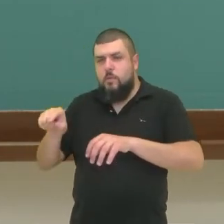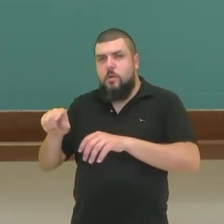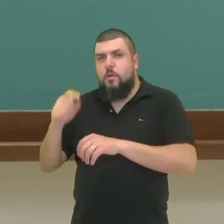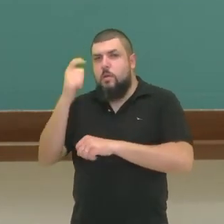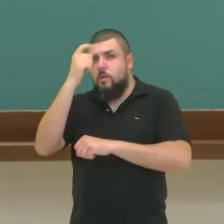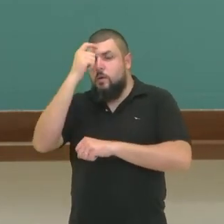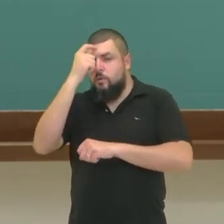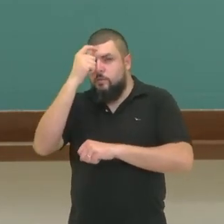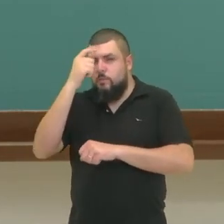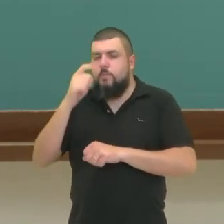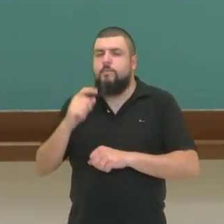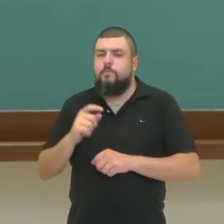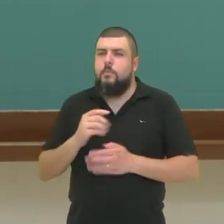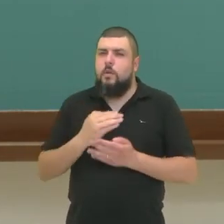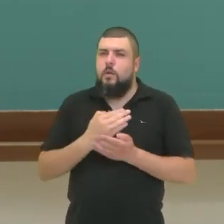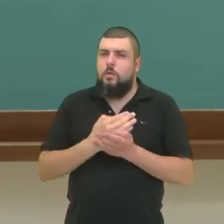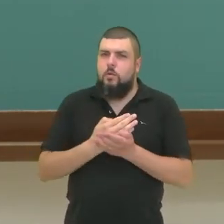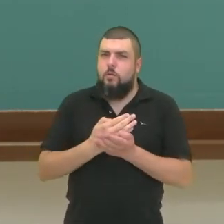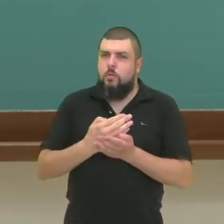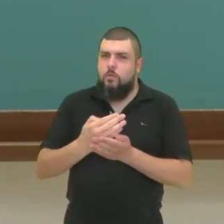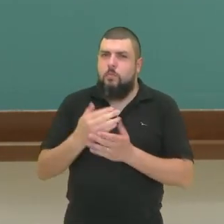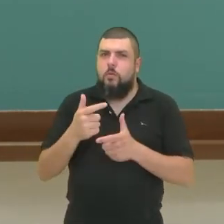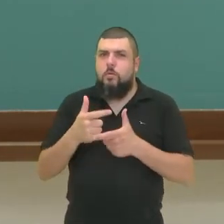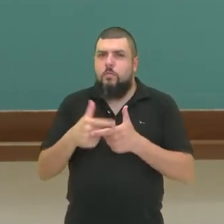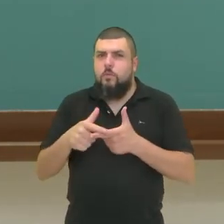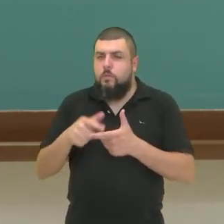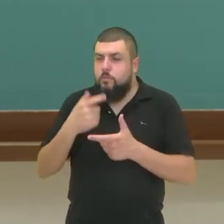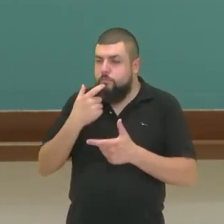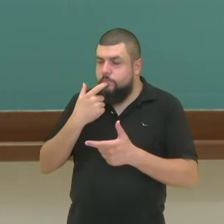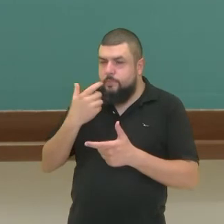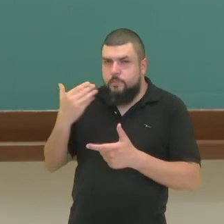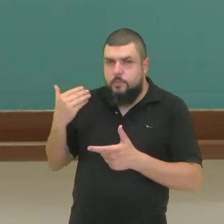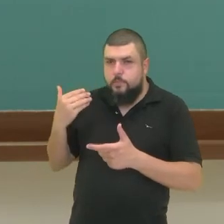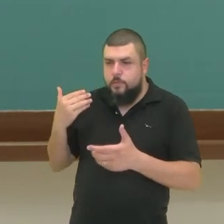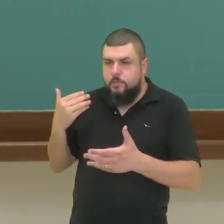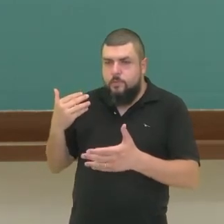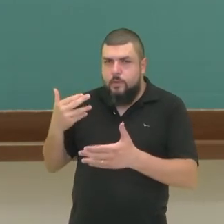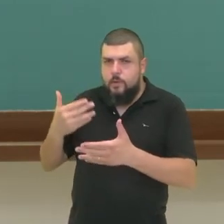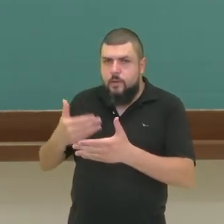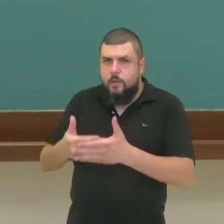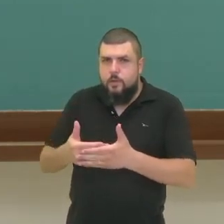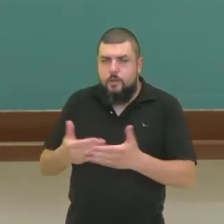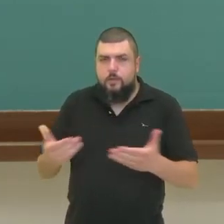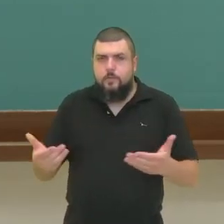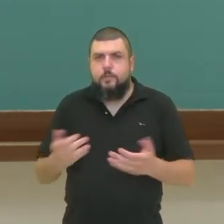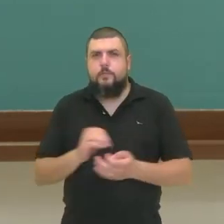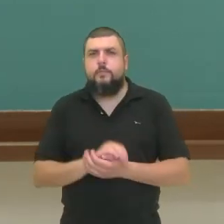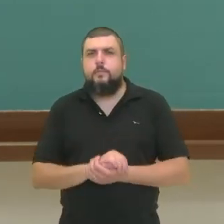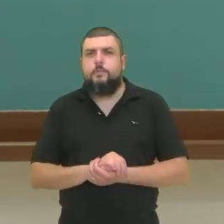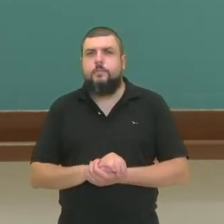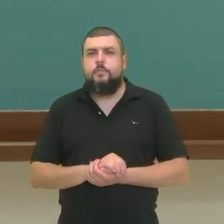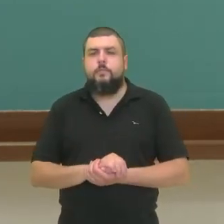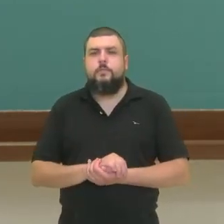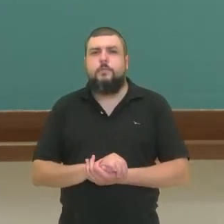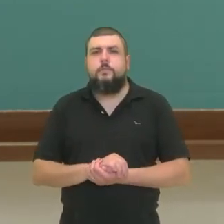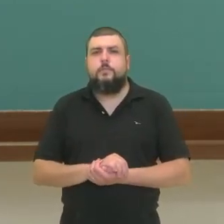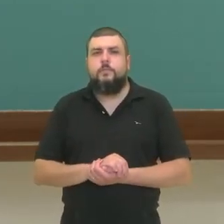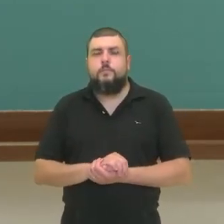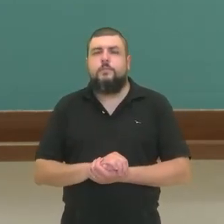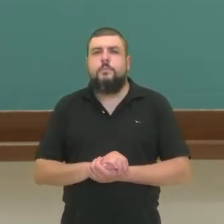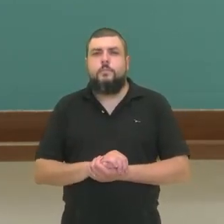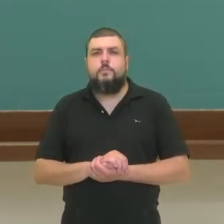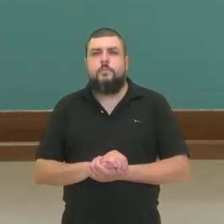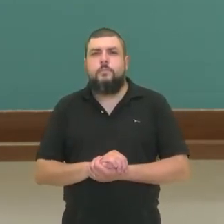um problema recente e que perdura até a atualidade. O grande